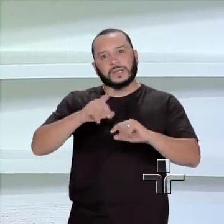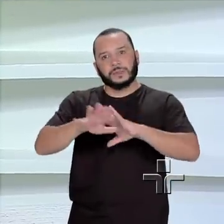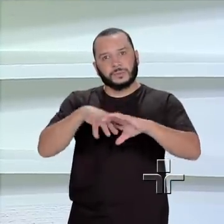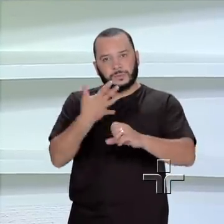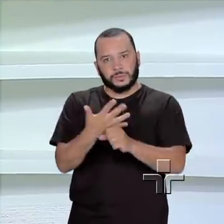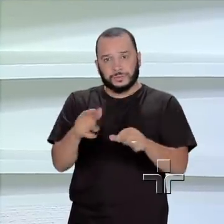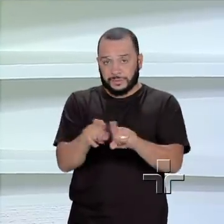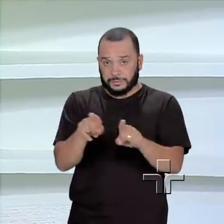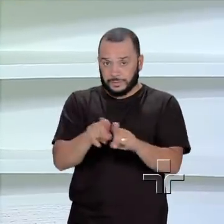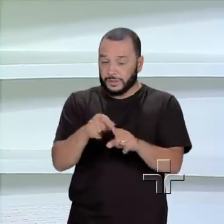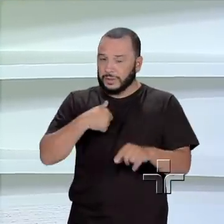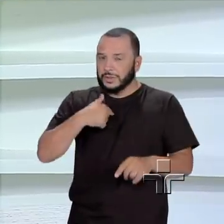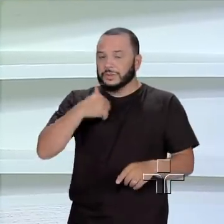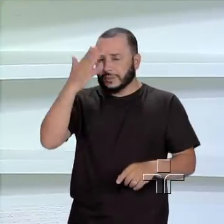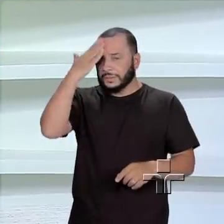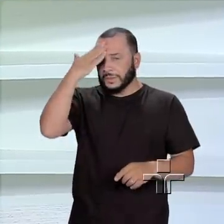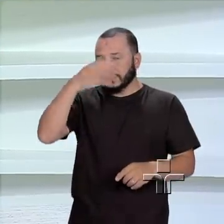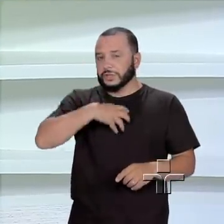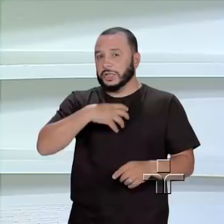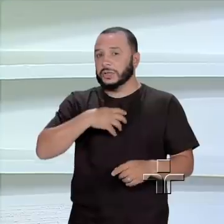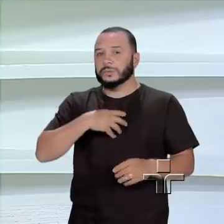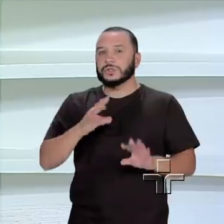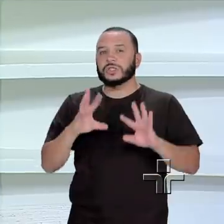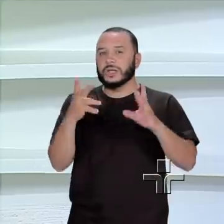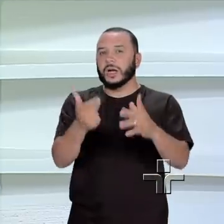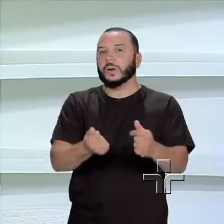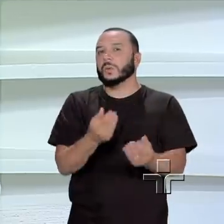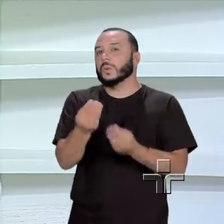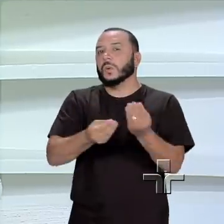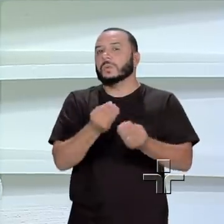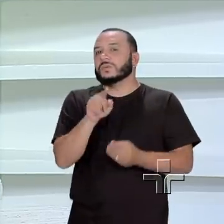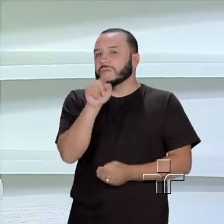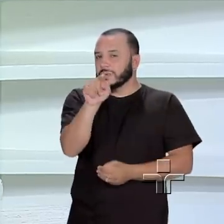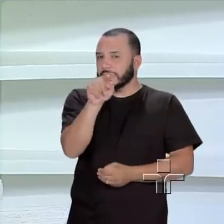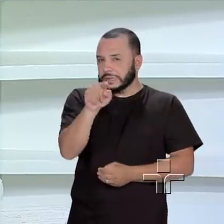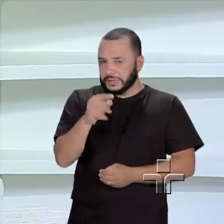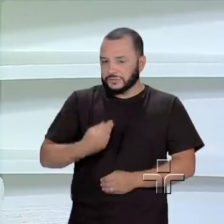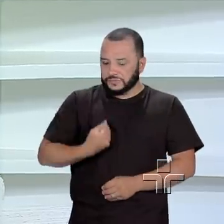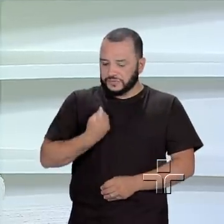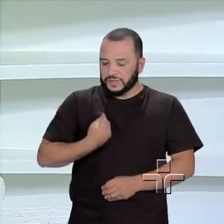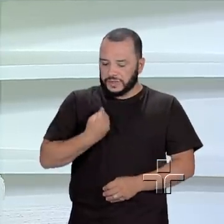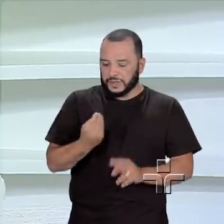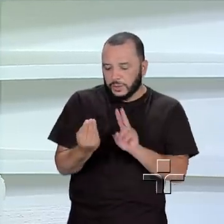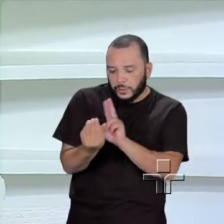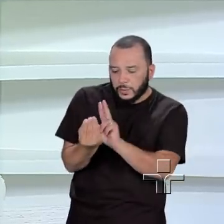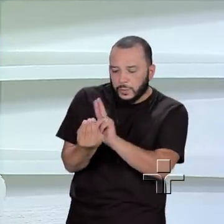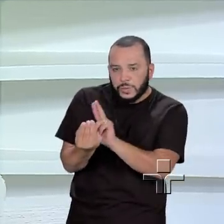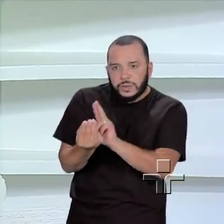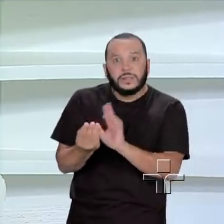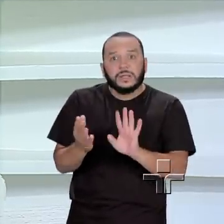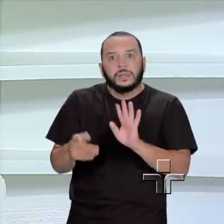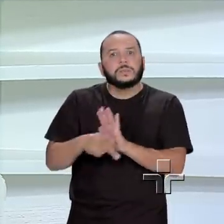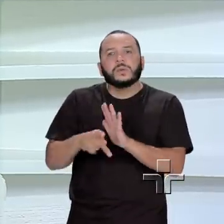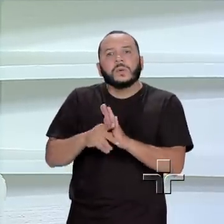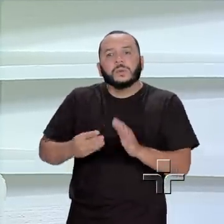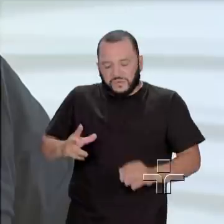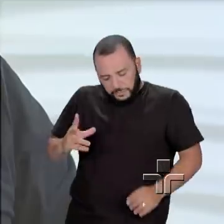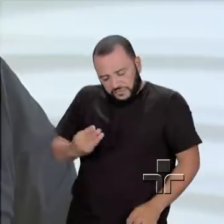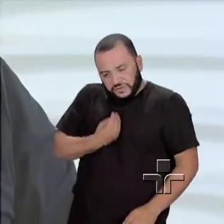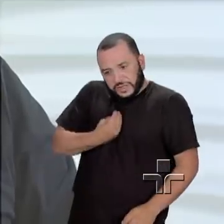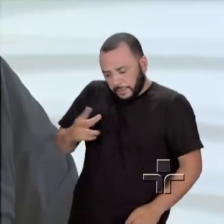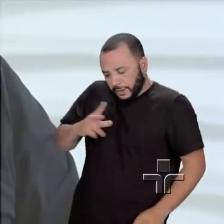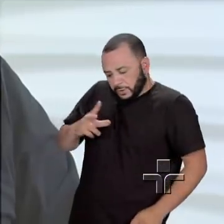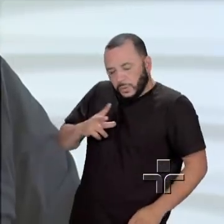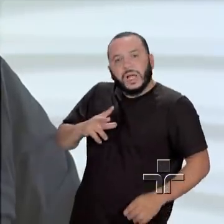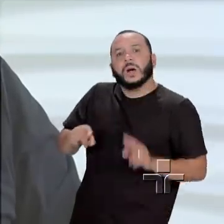queria saber, de uma forma mais geral, como você cuida da sua privacidade nas redes sociais, com toda essa história das redes sociais,